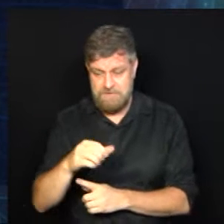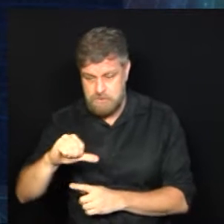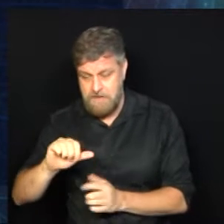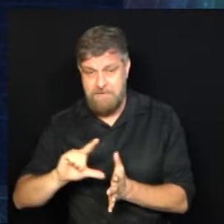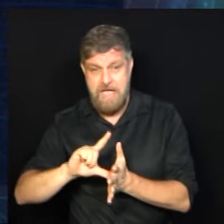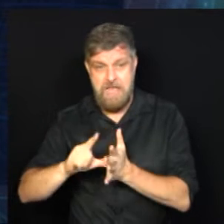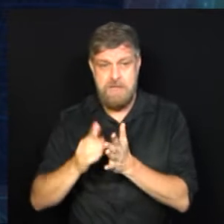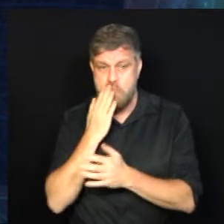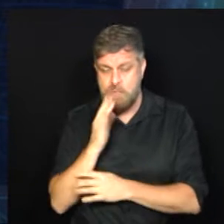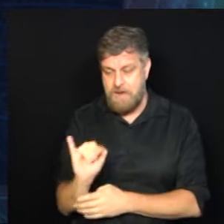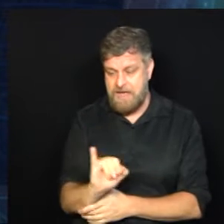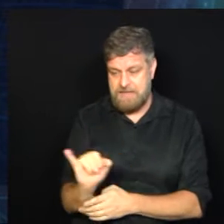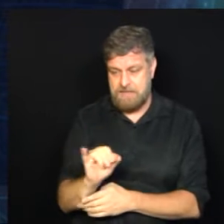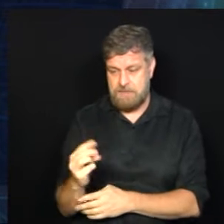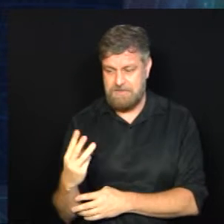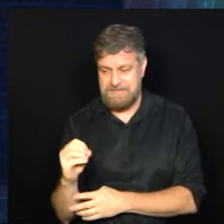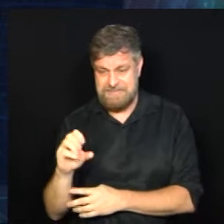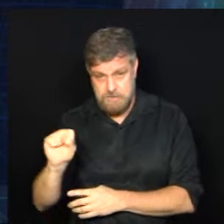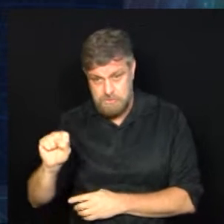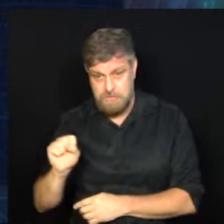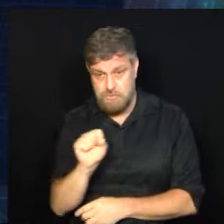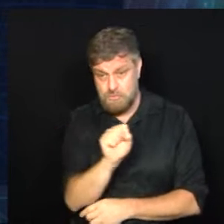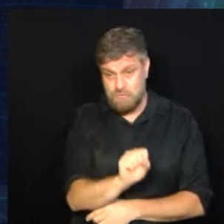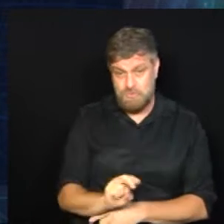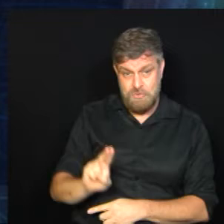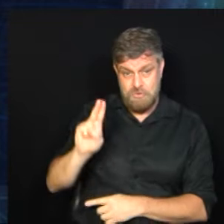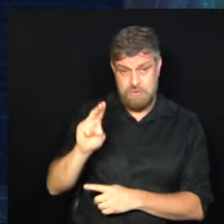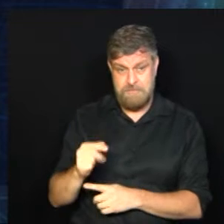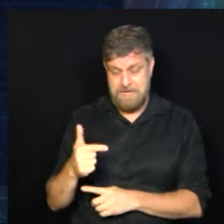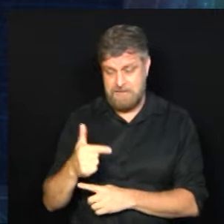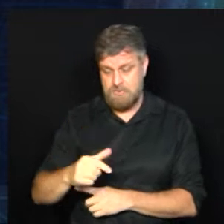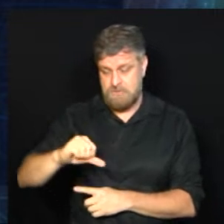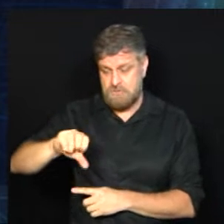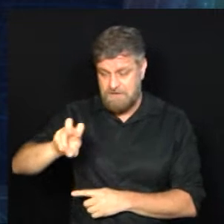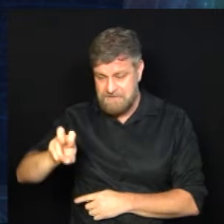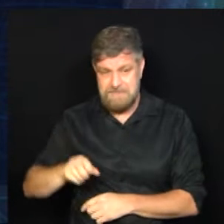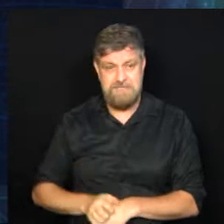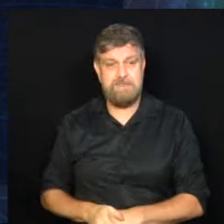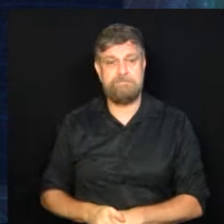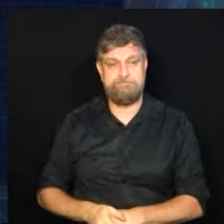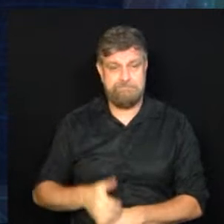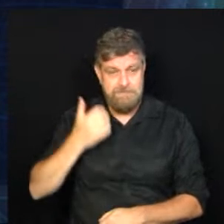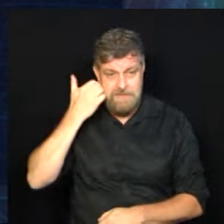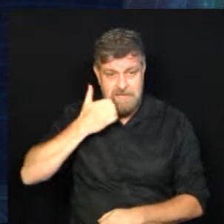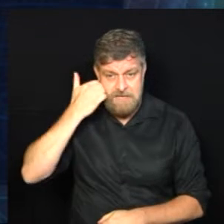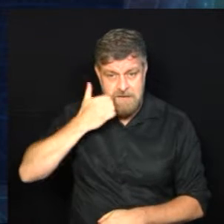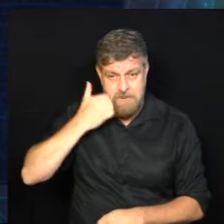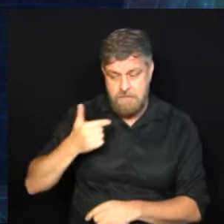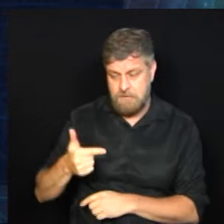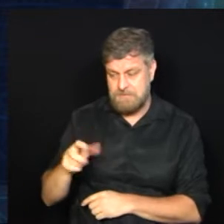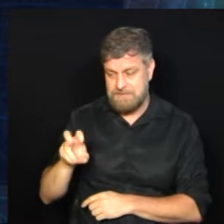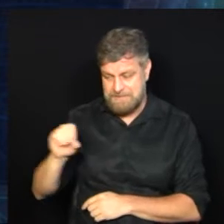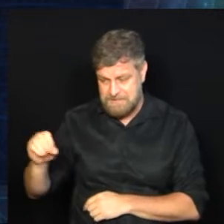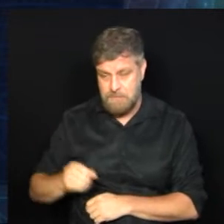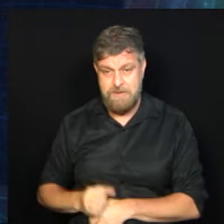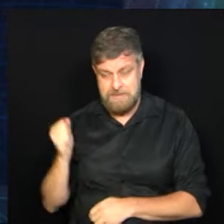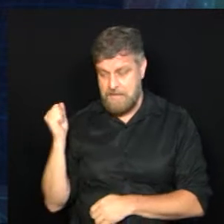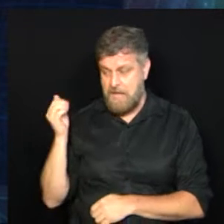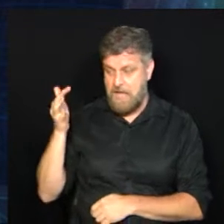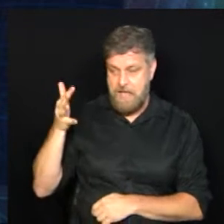sequência com 308, Sumaré 295, Santa Bárbara do Oeste 250,